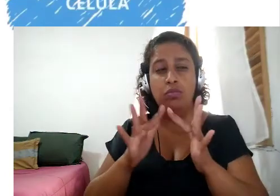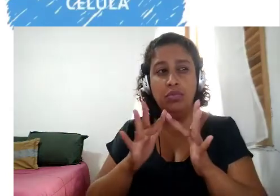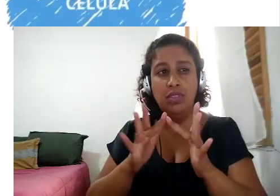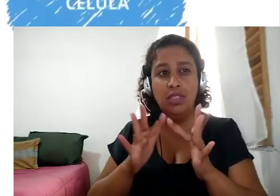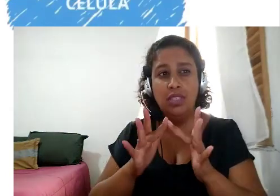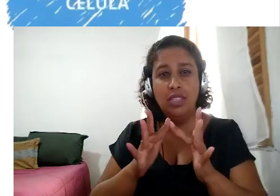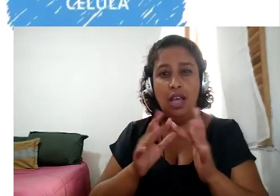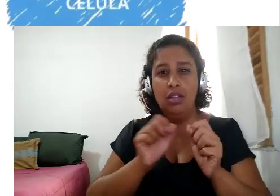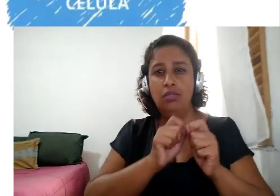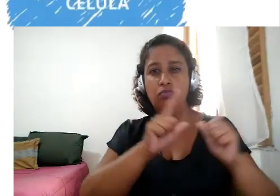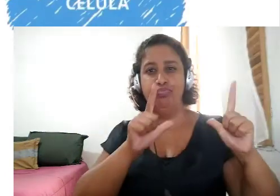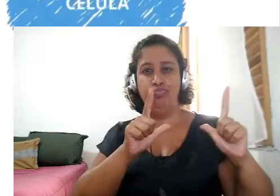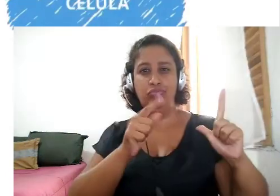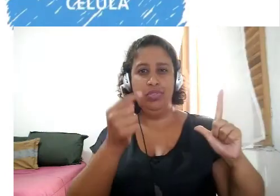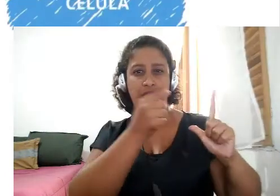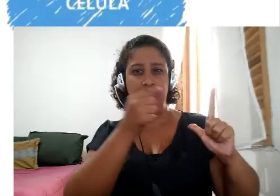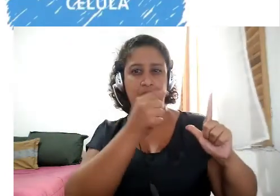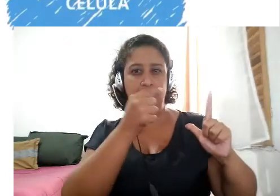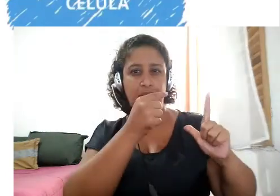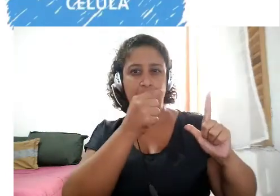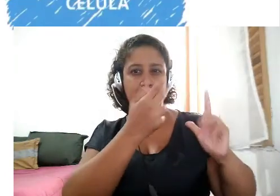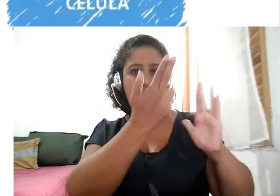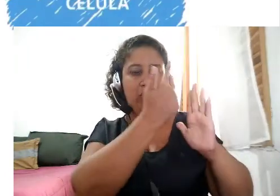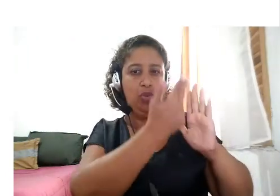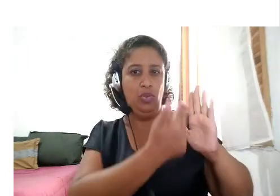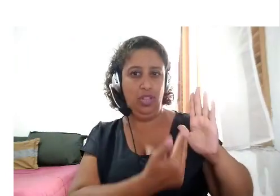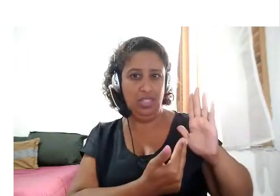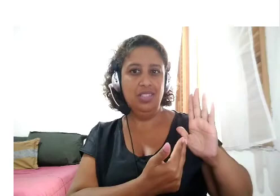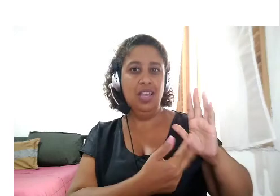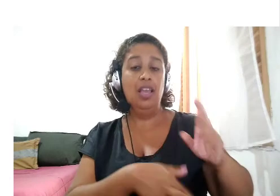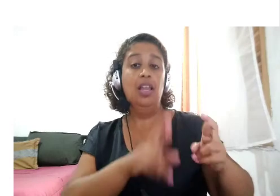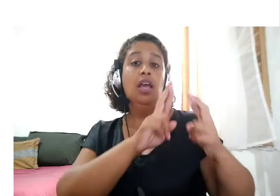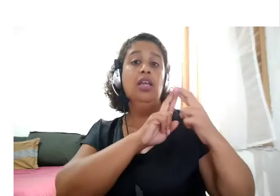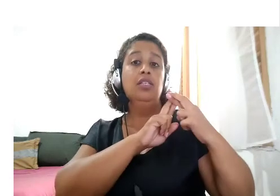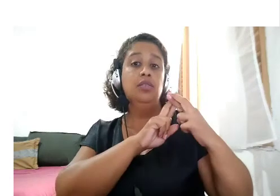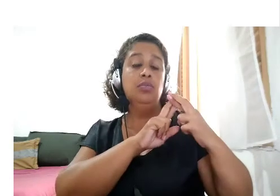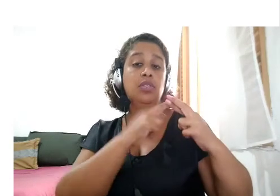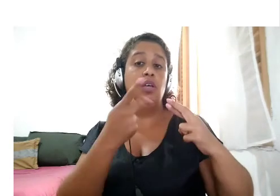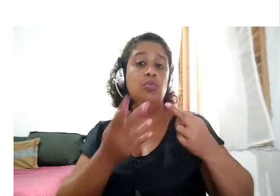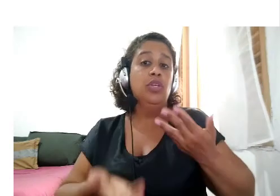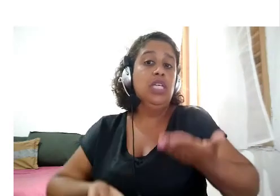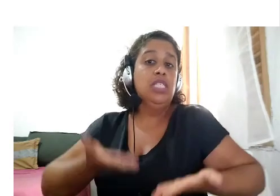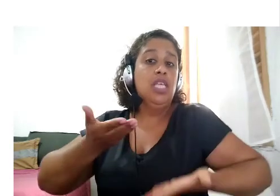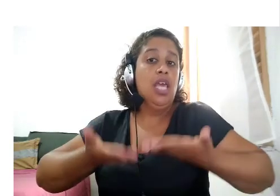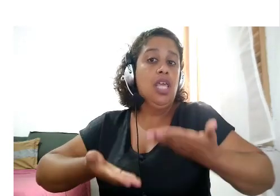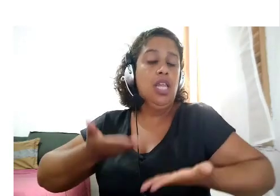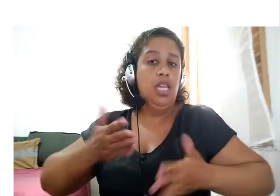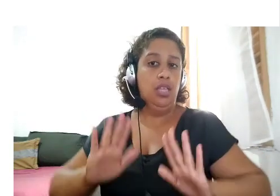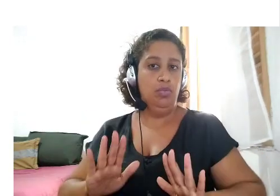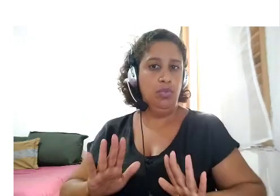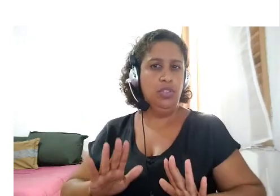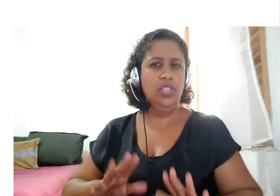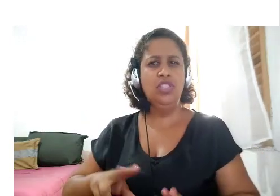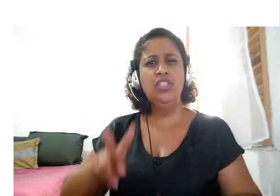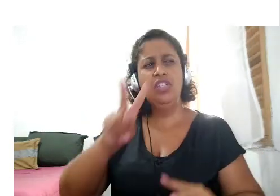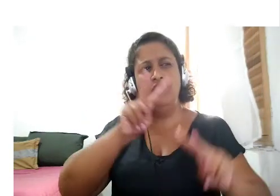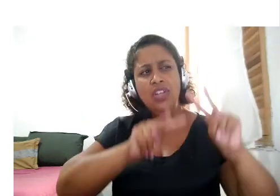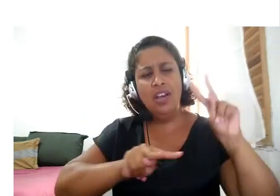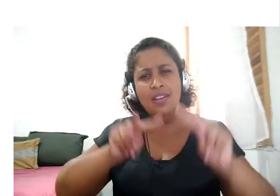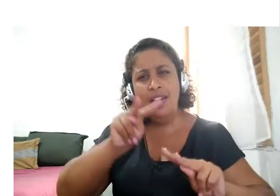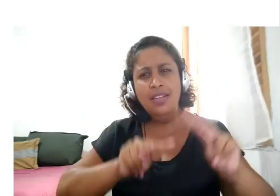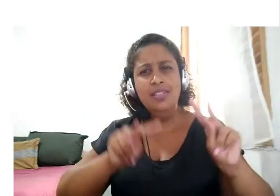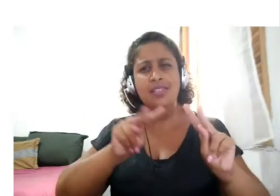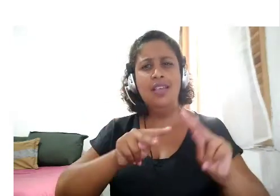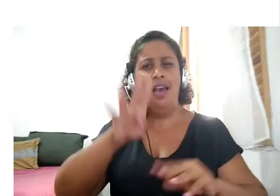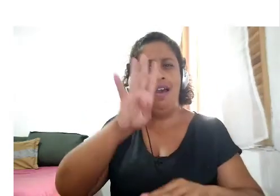caso da PEPs, gerará um sorvedouro. Esse sorvedouro é criado no meio extracelular quando correntes envolvendo